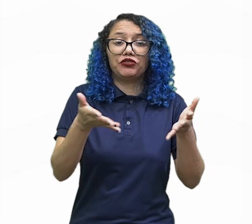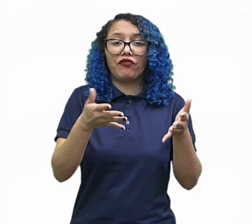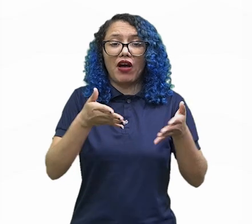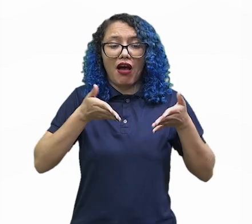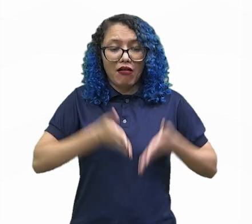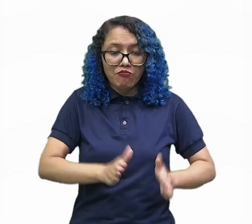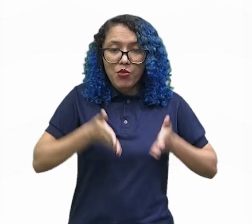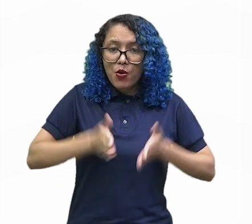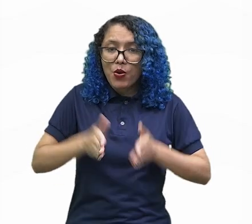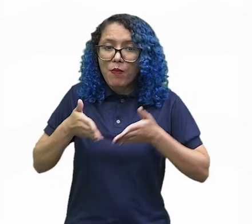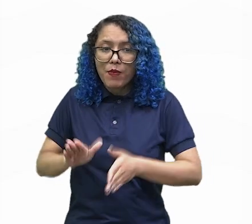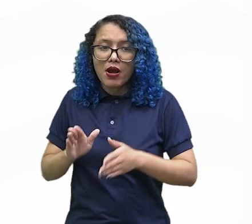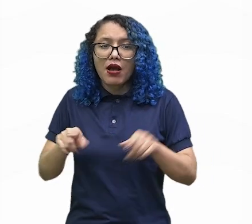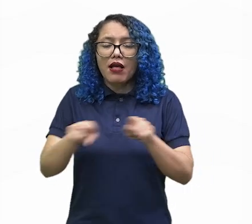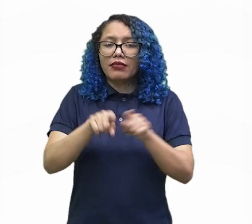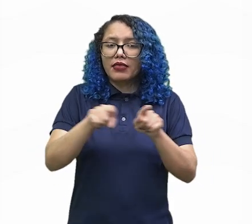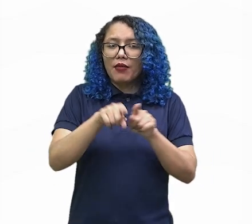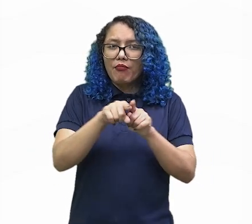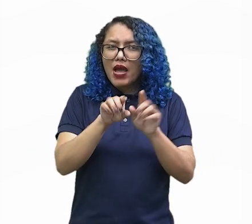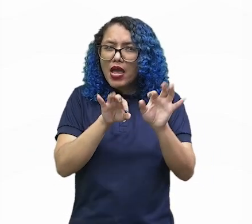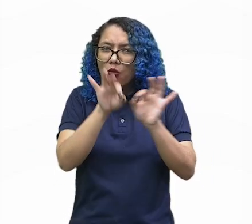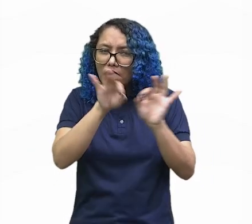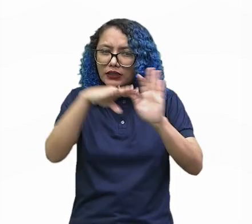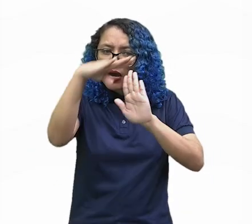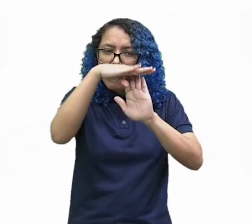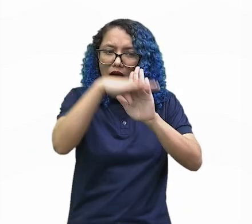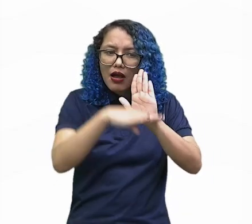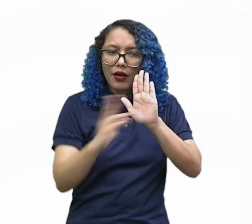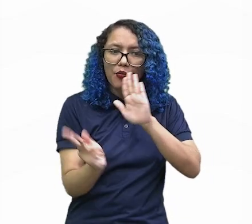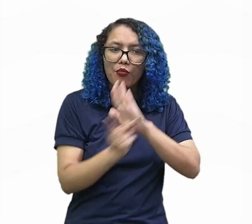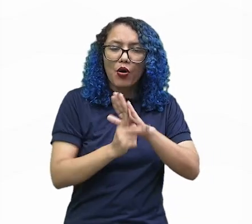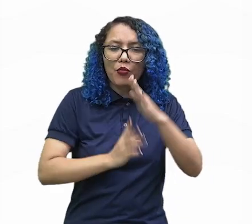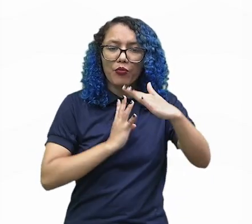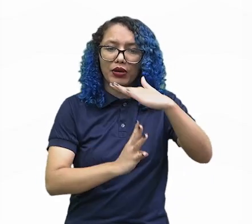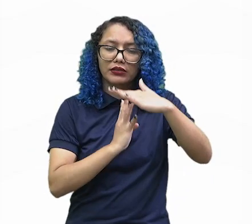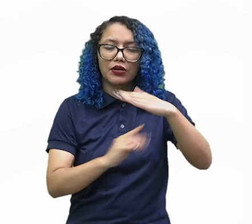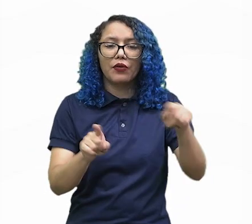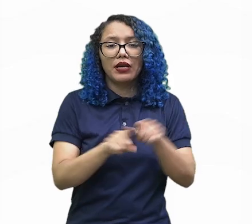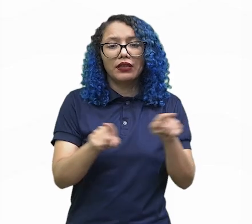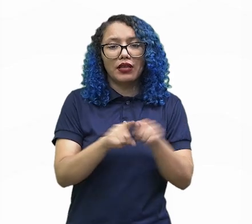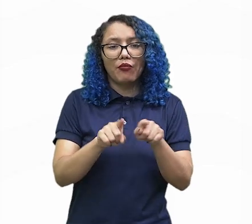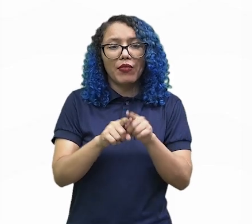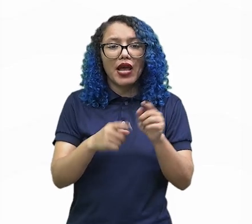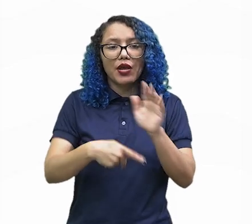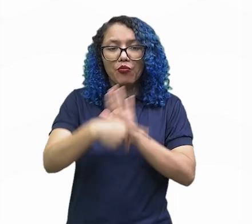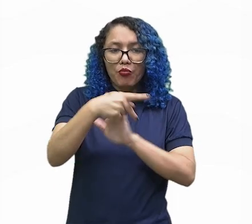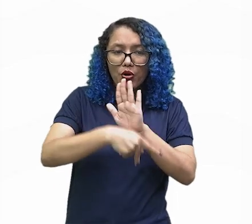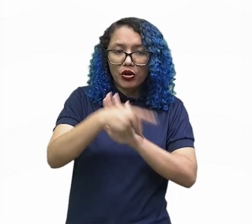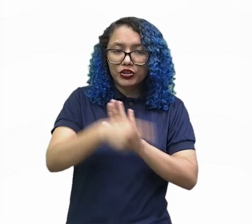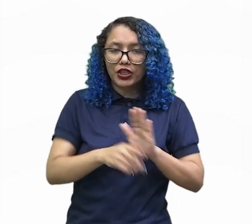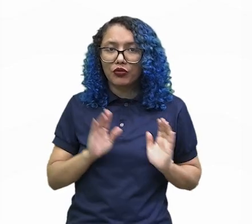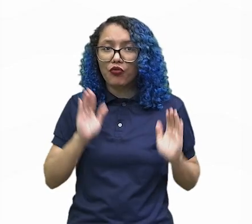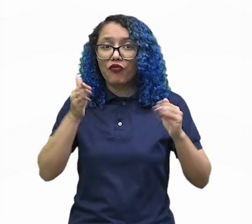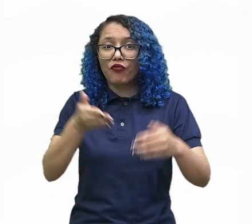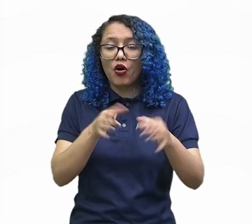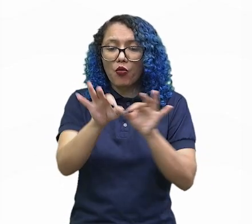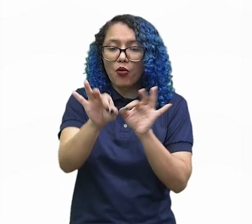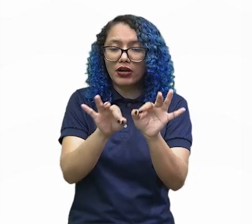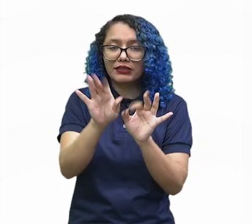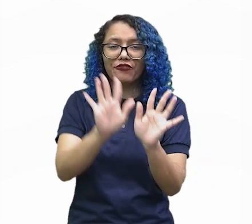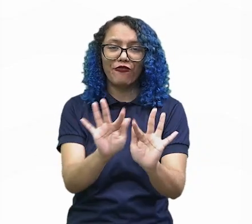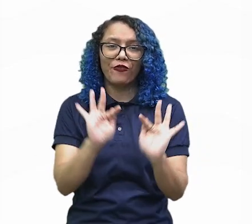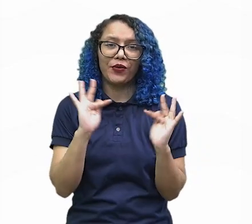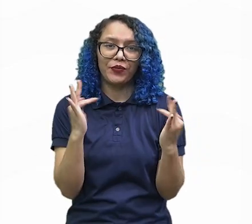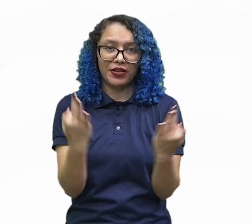natalidade, a regulamentação da migração e a implementação de programas de